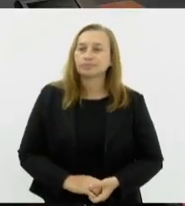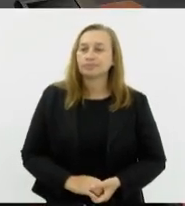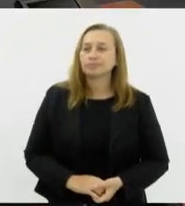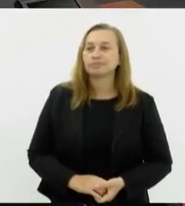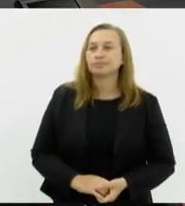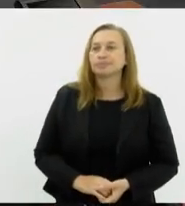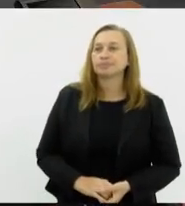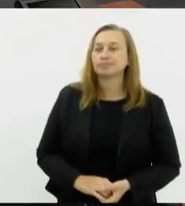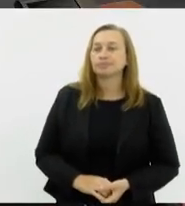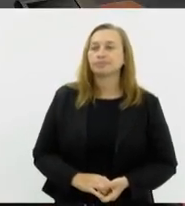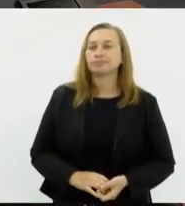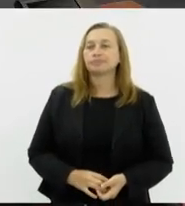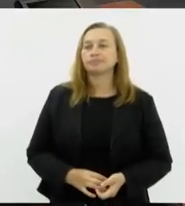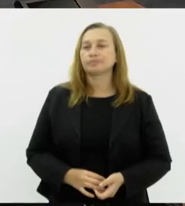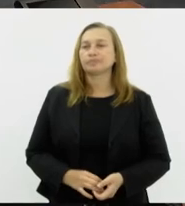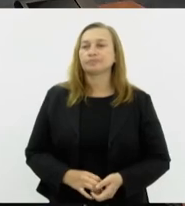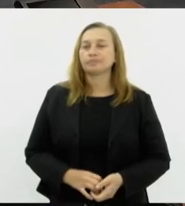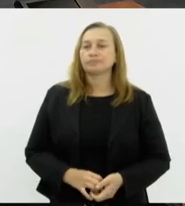Professor Josemar.